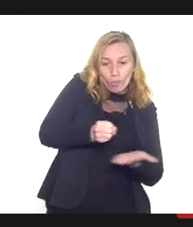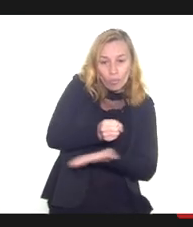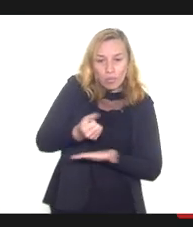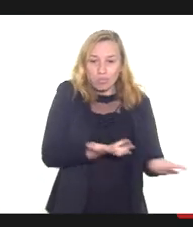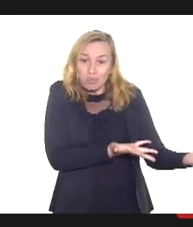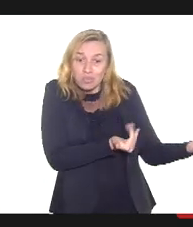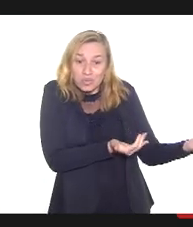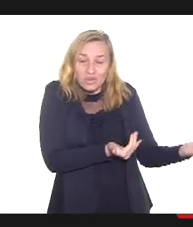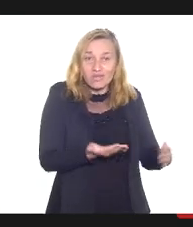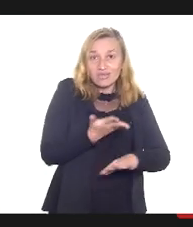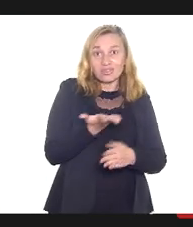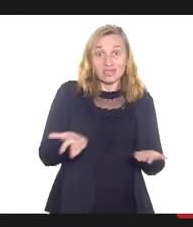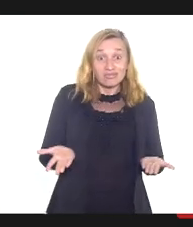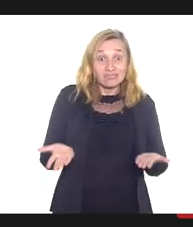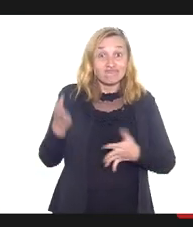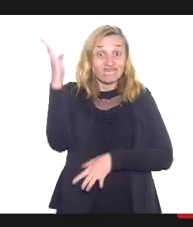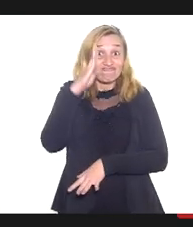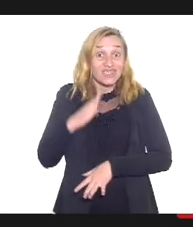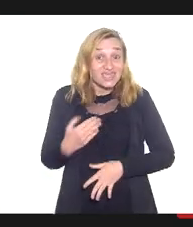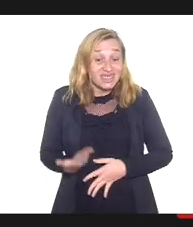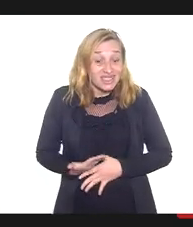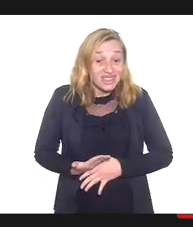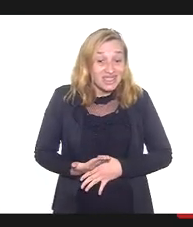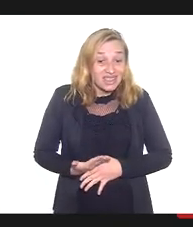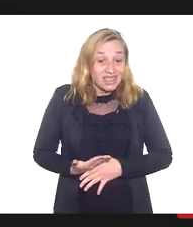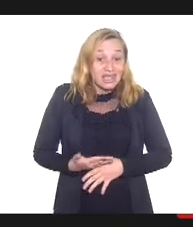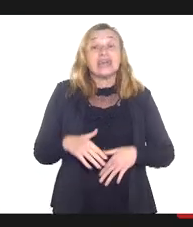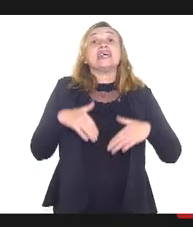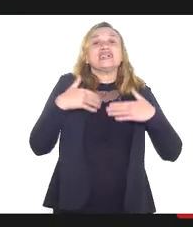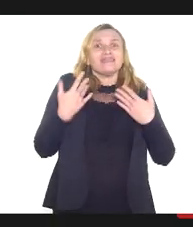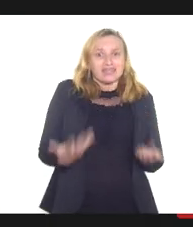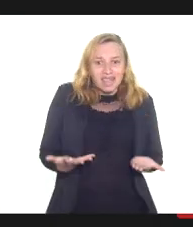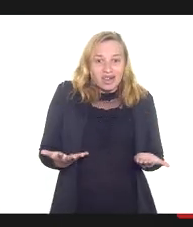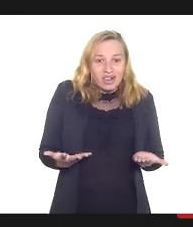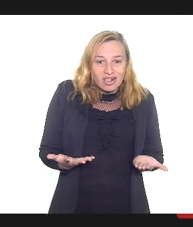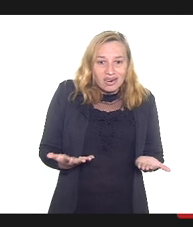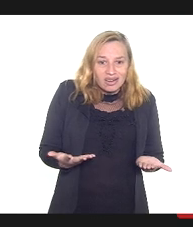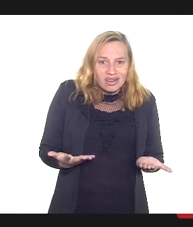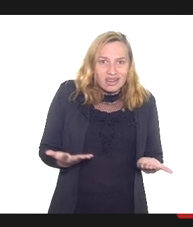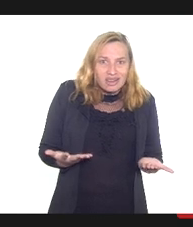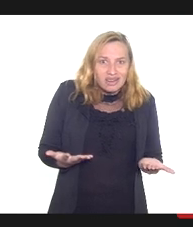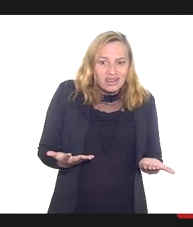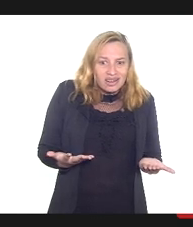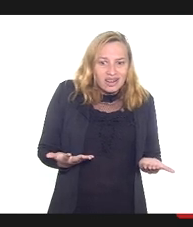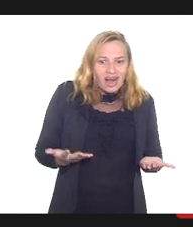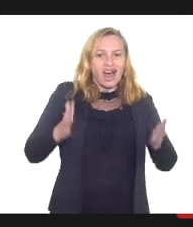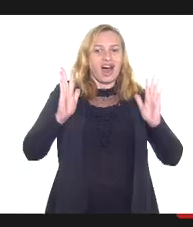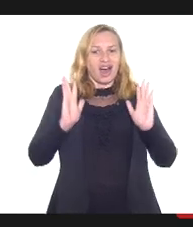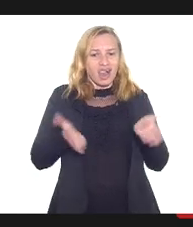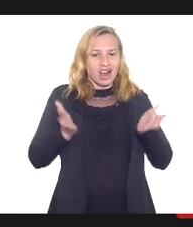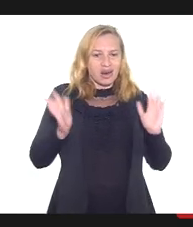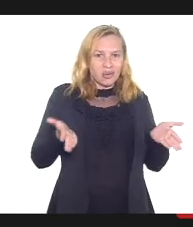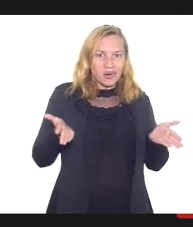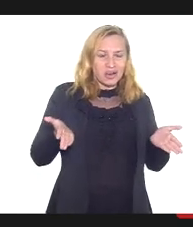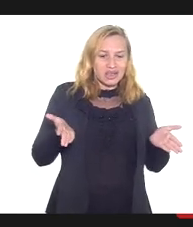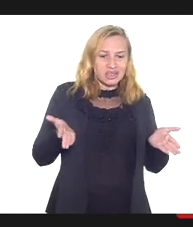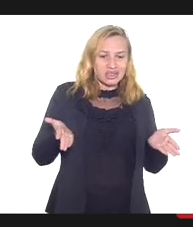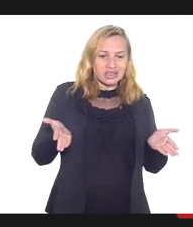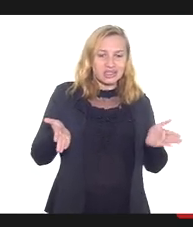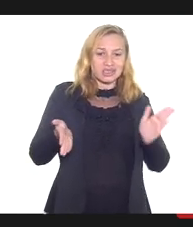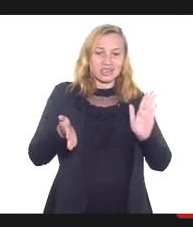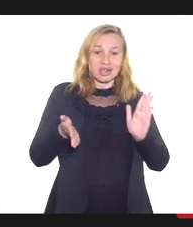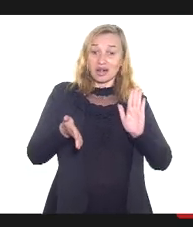juventude brasileira. Bom, então, nessa direção, eu acho que agora temos a